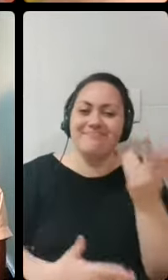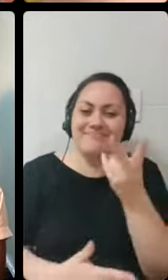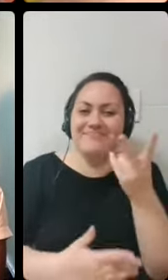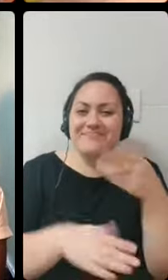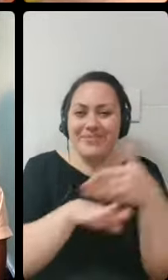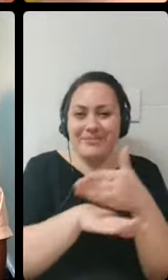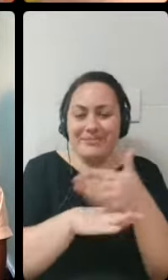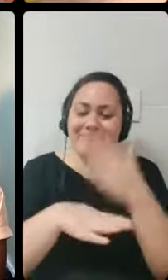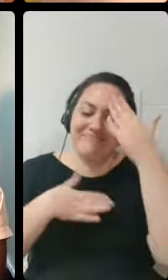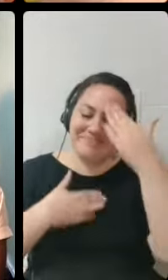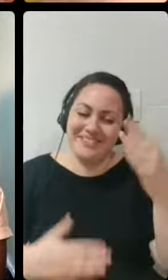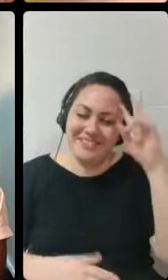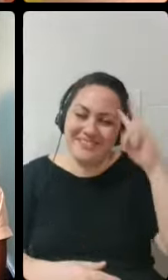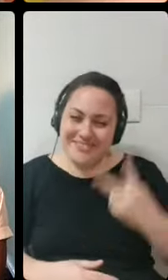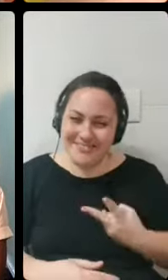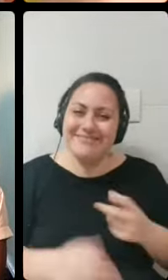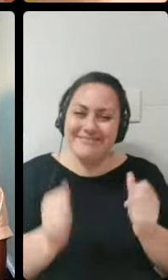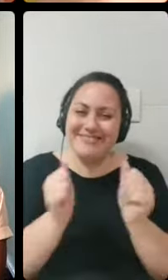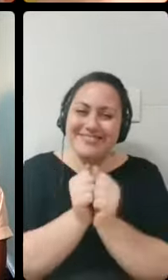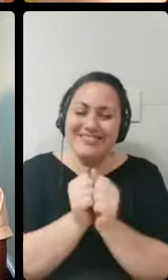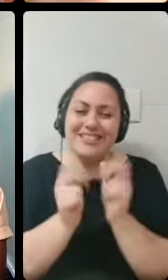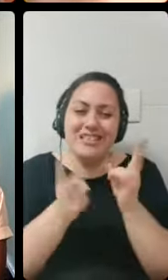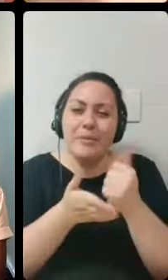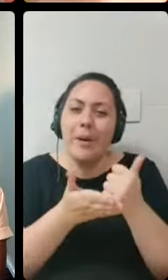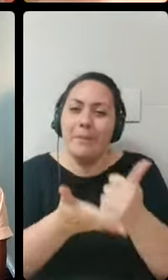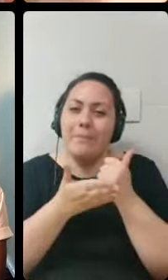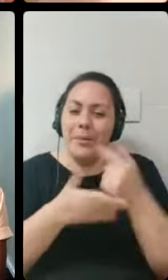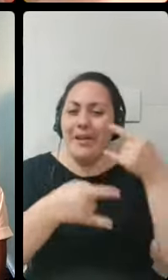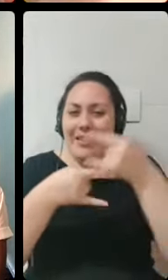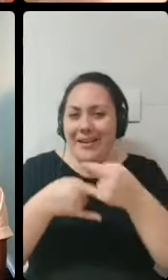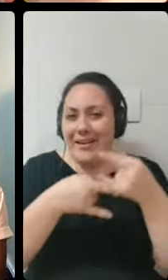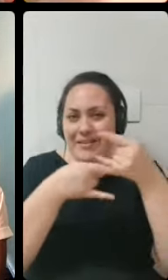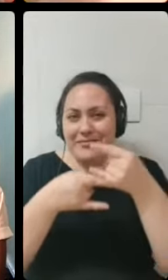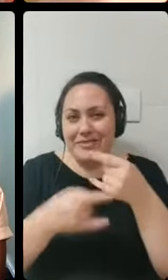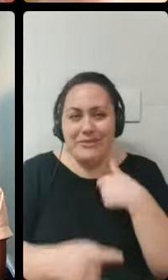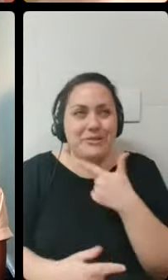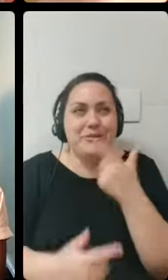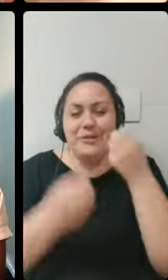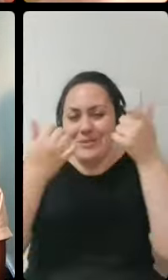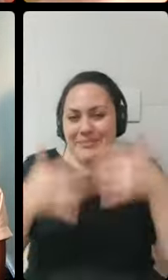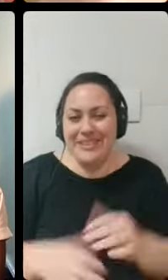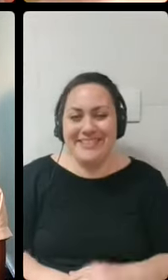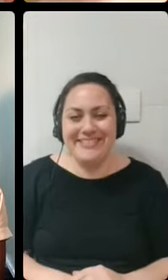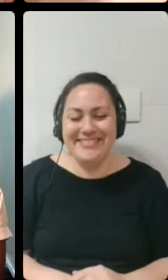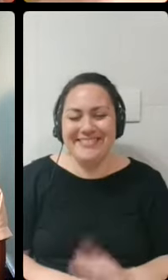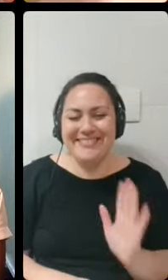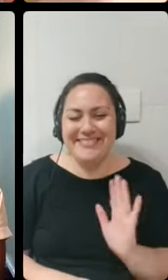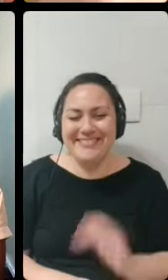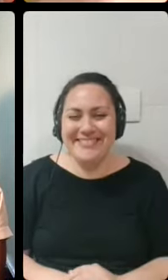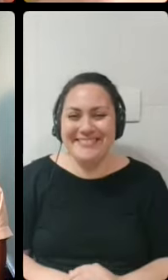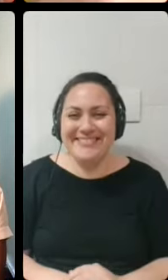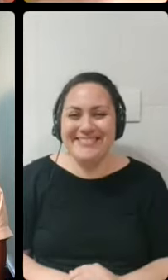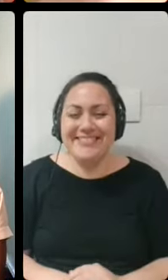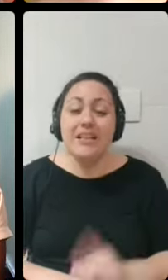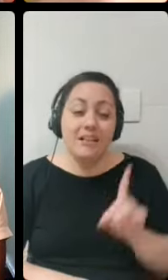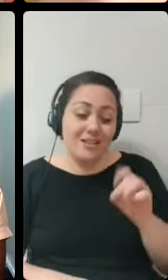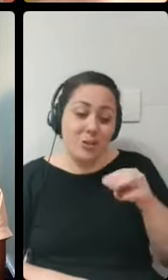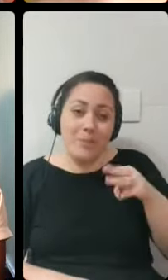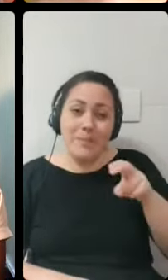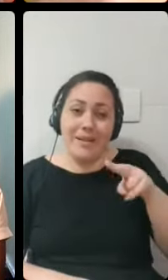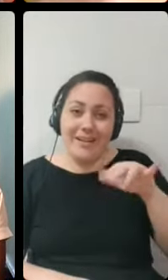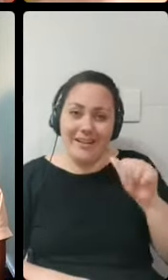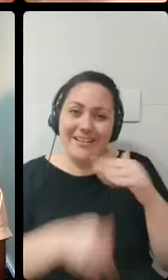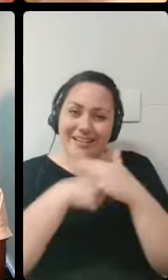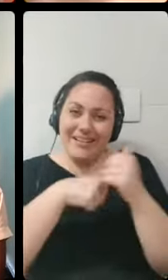por estar sempre conosco, apoiando nossas lives, assim, é sem palavras, né? Domênica, querida, muito obrigada. Eu